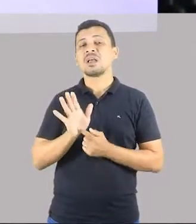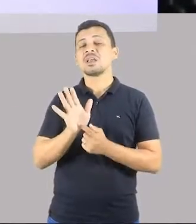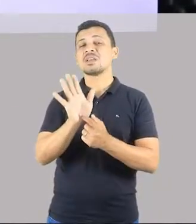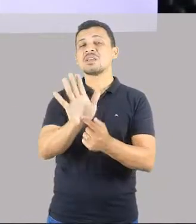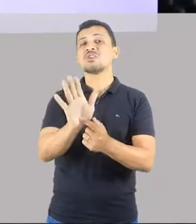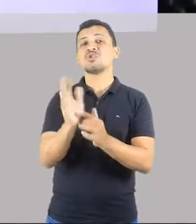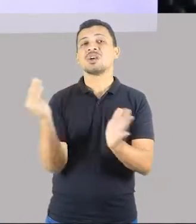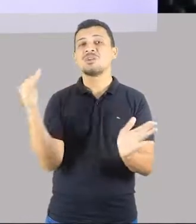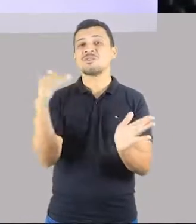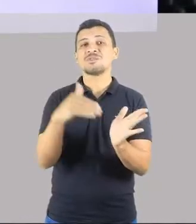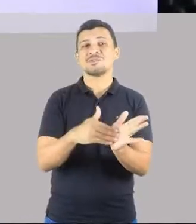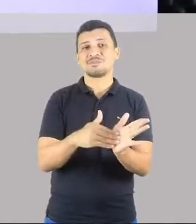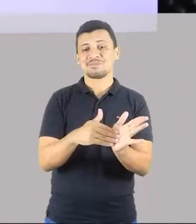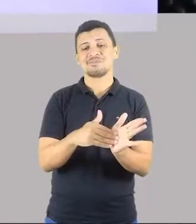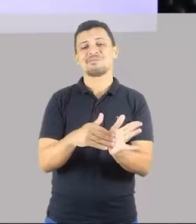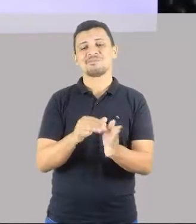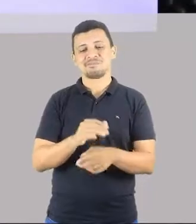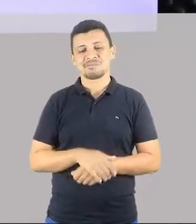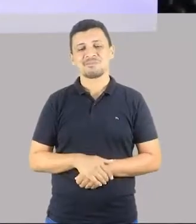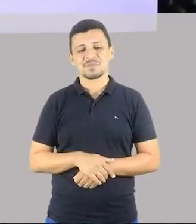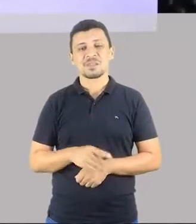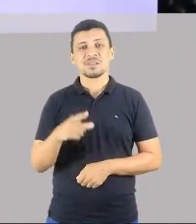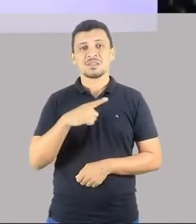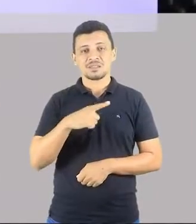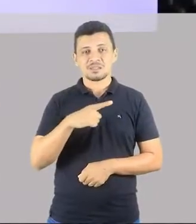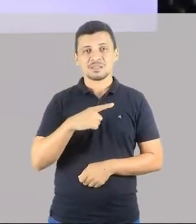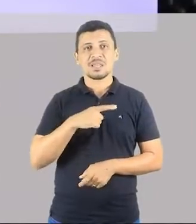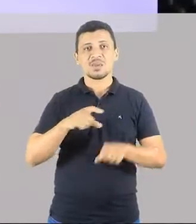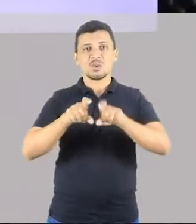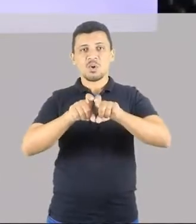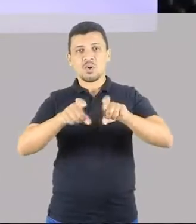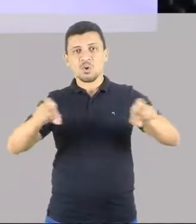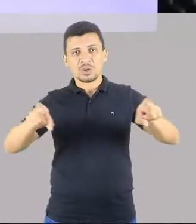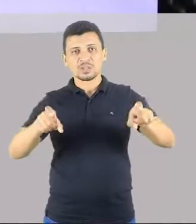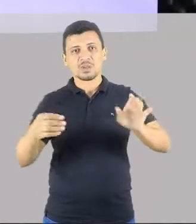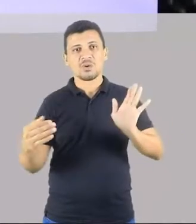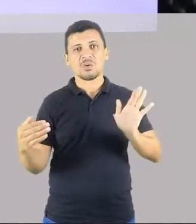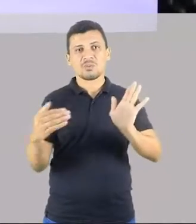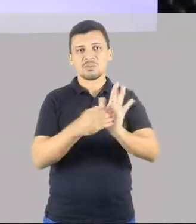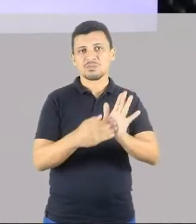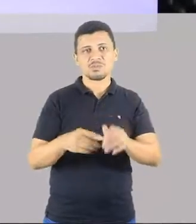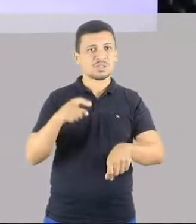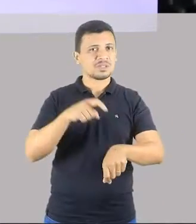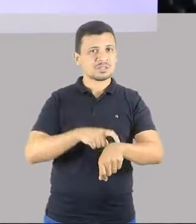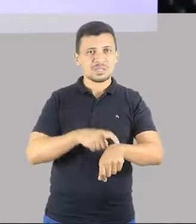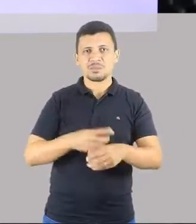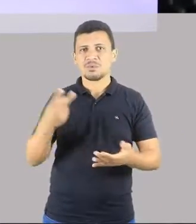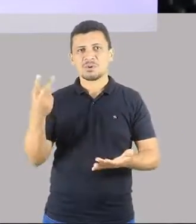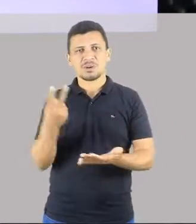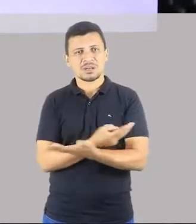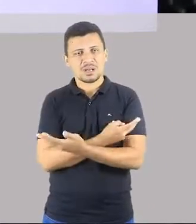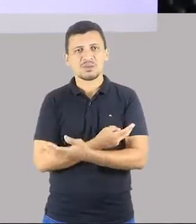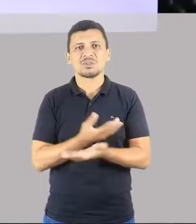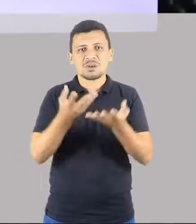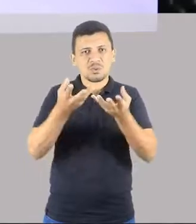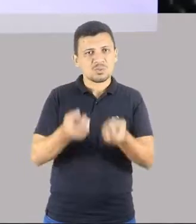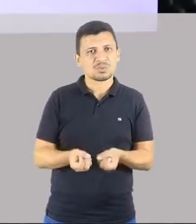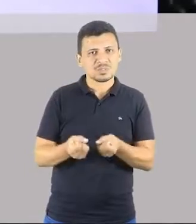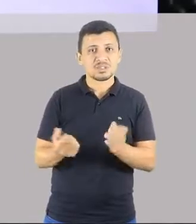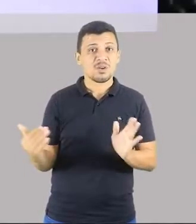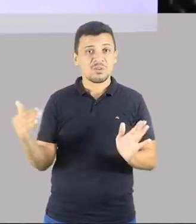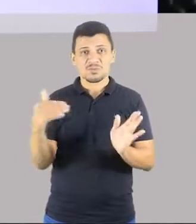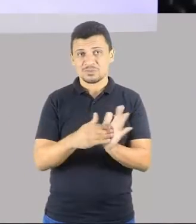finalidade, certo? Então, quando eu tenho uma oração adverbial que indica tempo, indica causa, indica concessão,